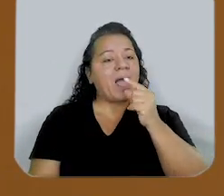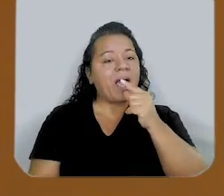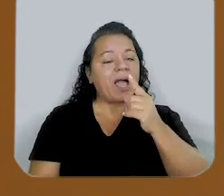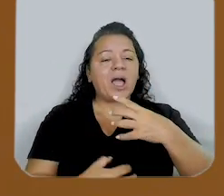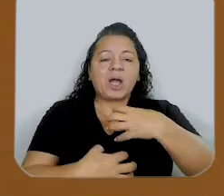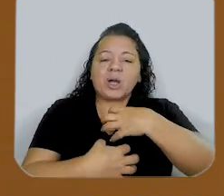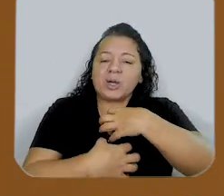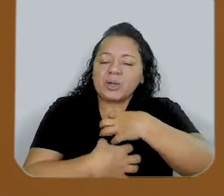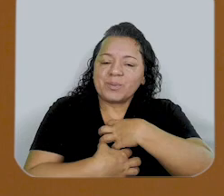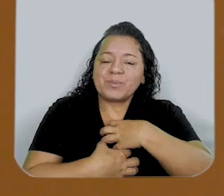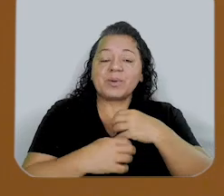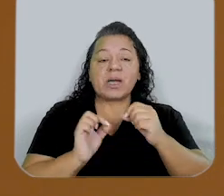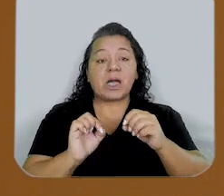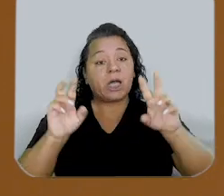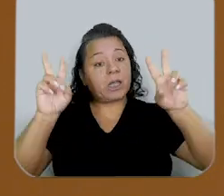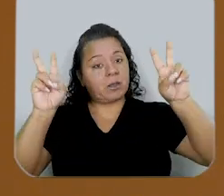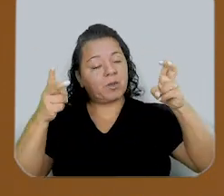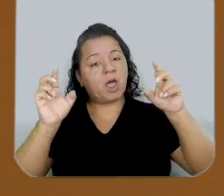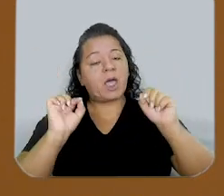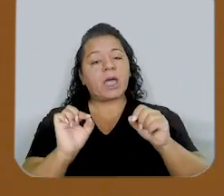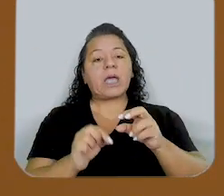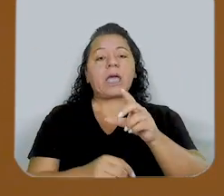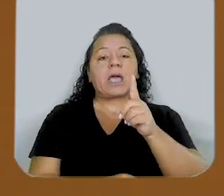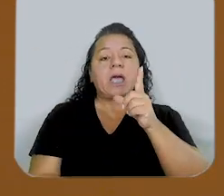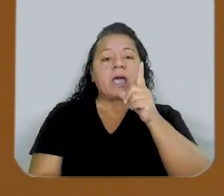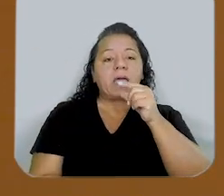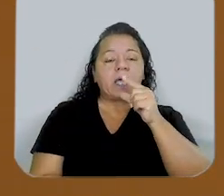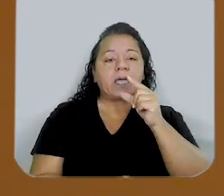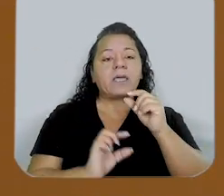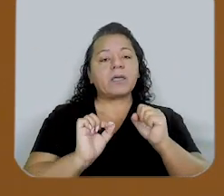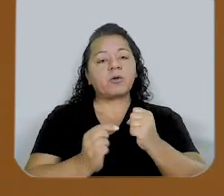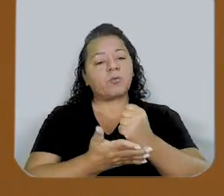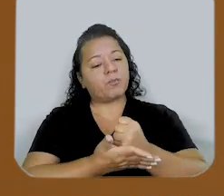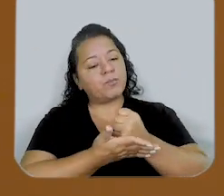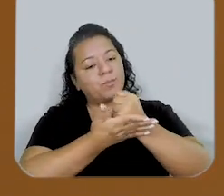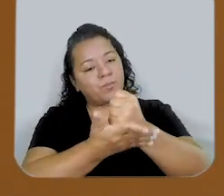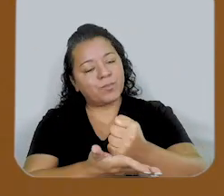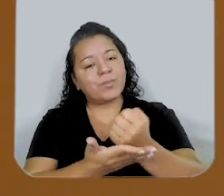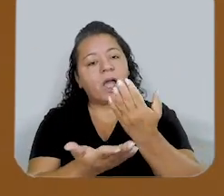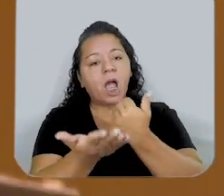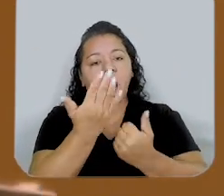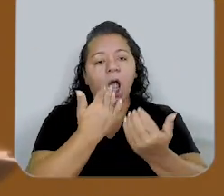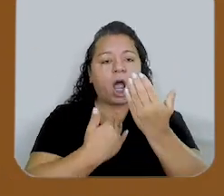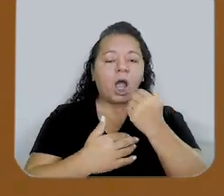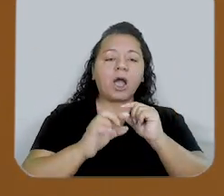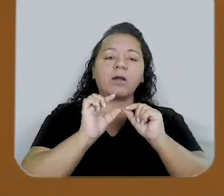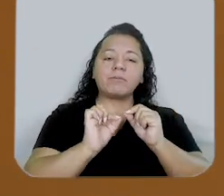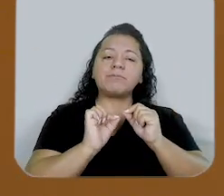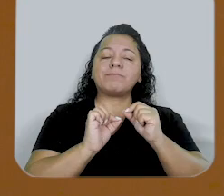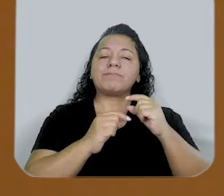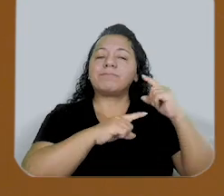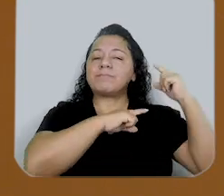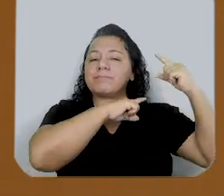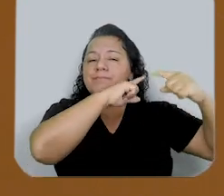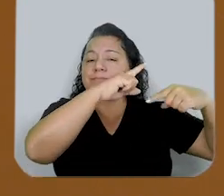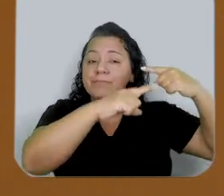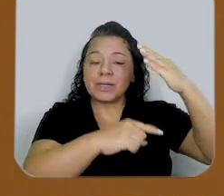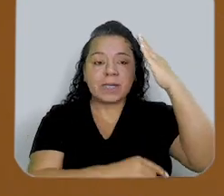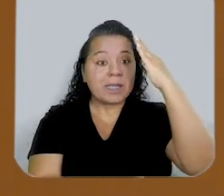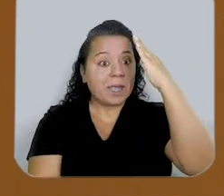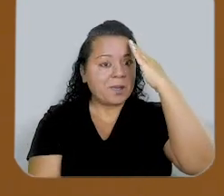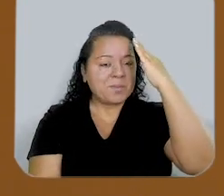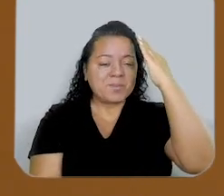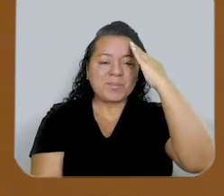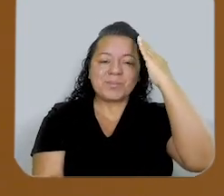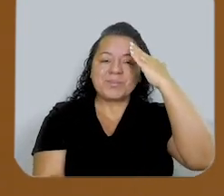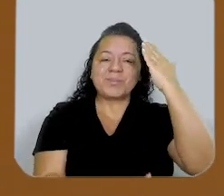o rio que me sustenta. Afinal, a água é vital pra gente, né? Muita sabedoria ancestral tomou de conta aqui